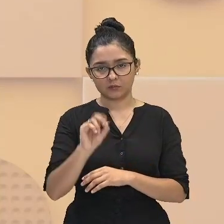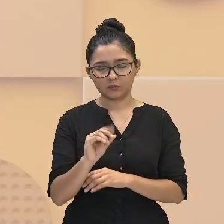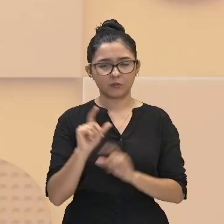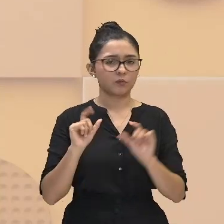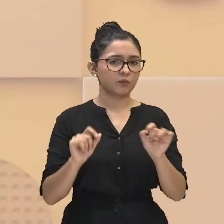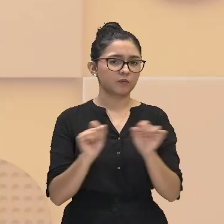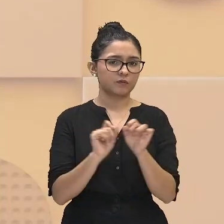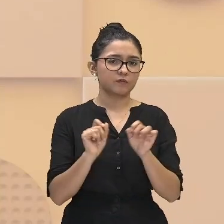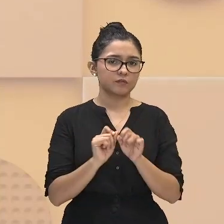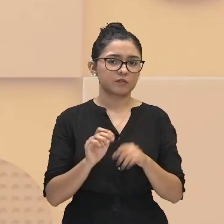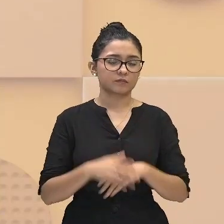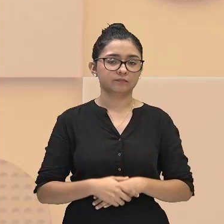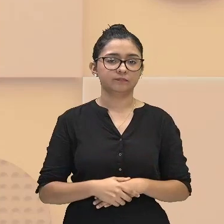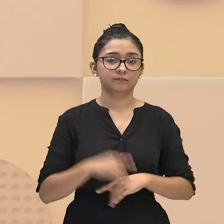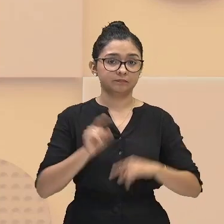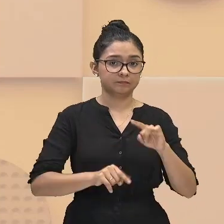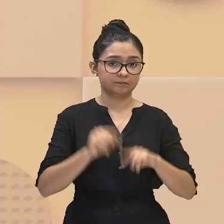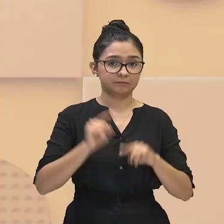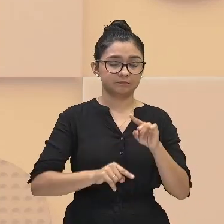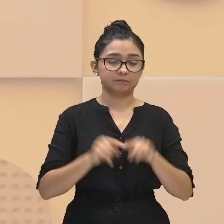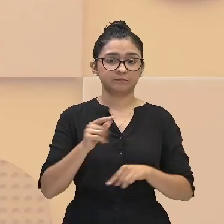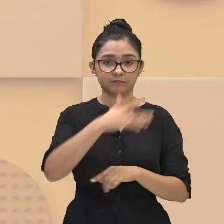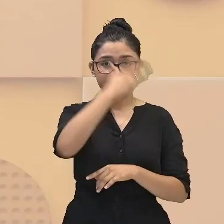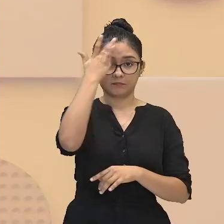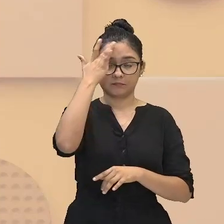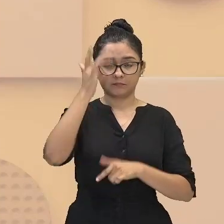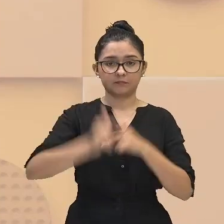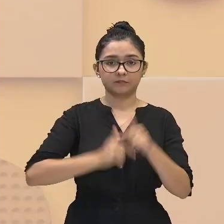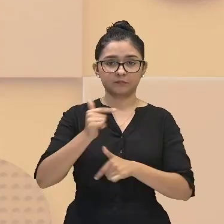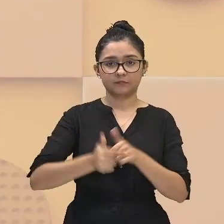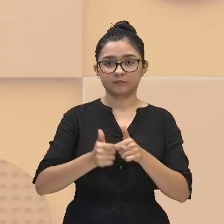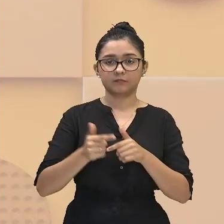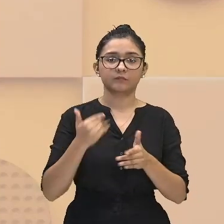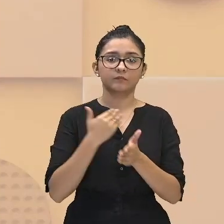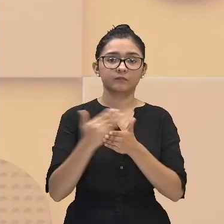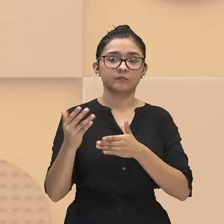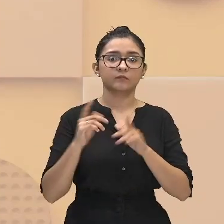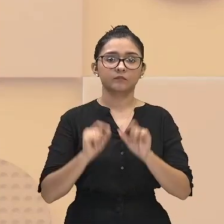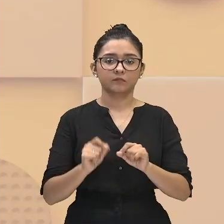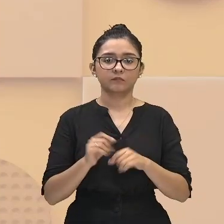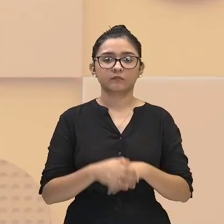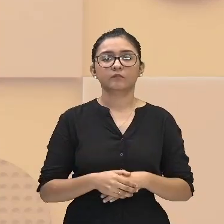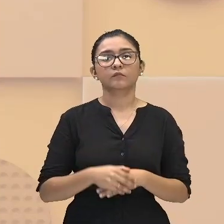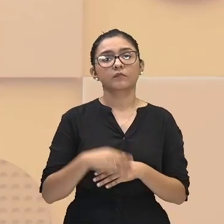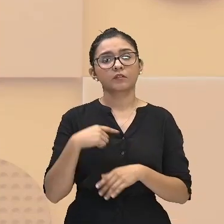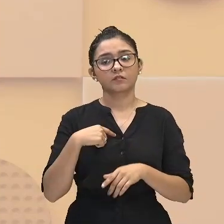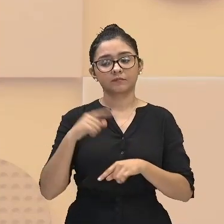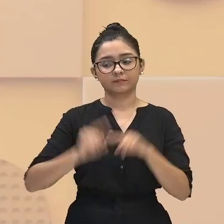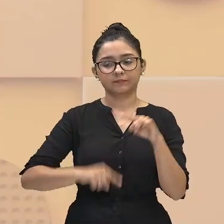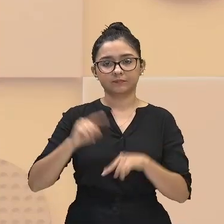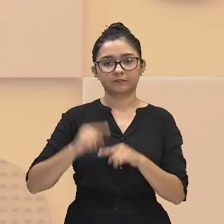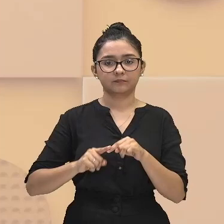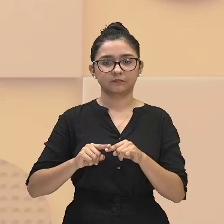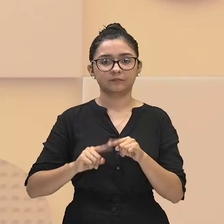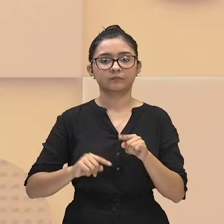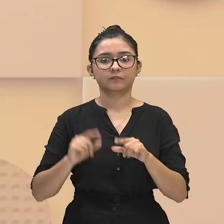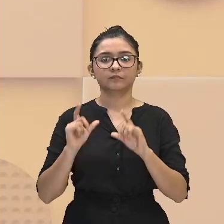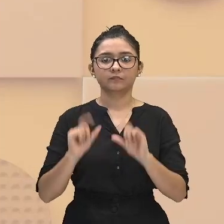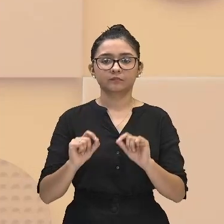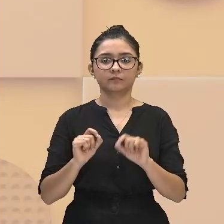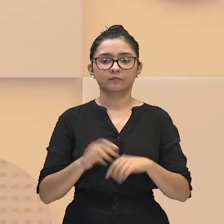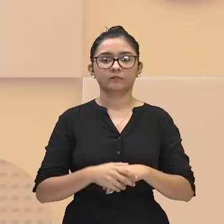esse excedente? Esses servos, esses camponeses vão começar a levar esse excedente e vão passar